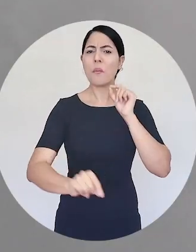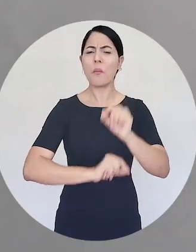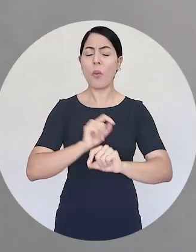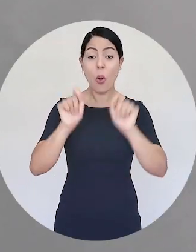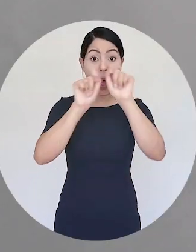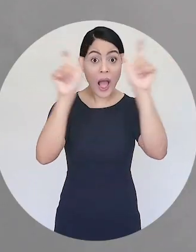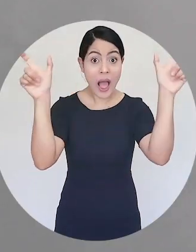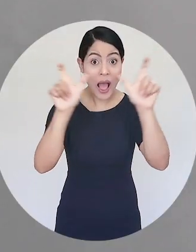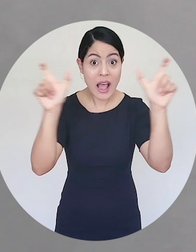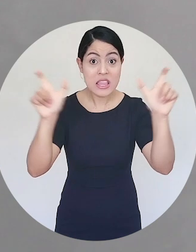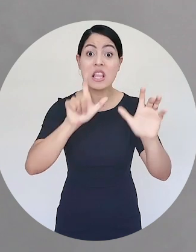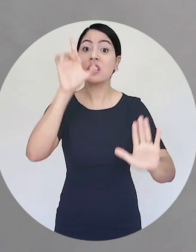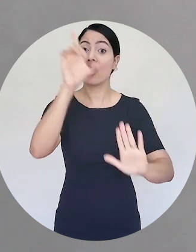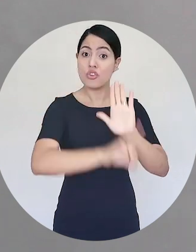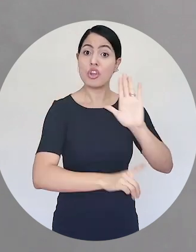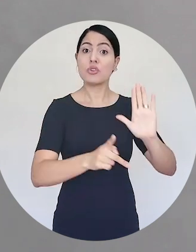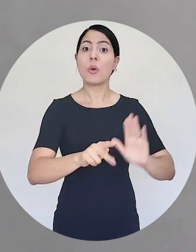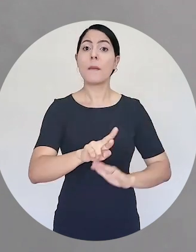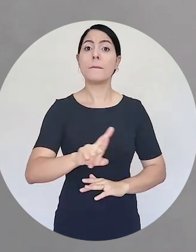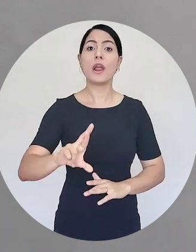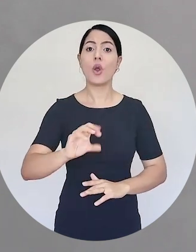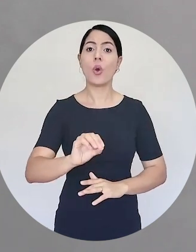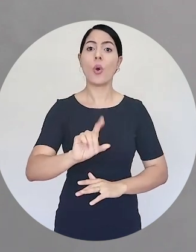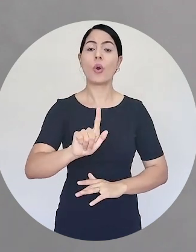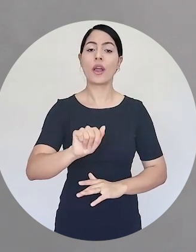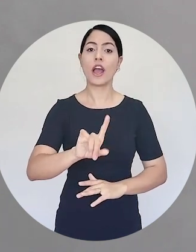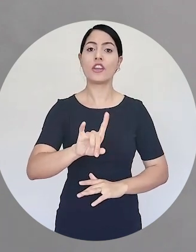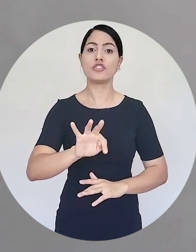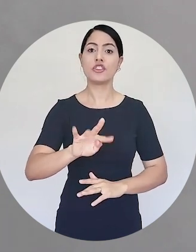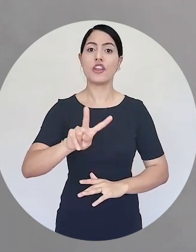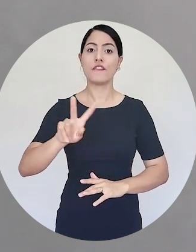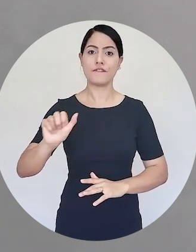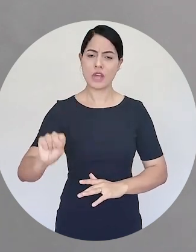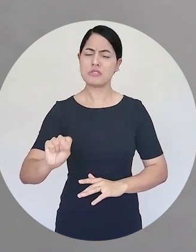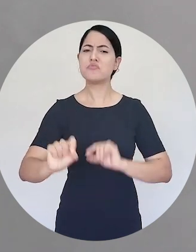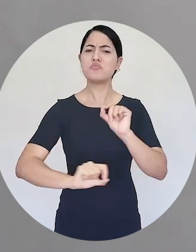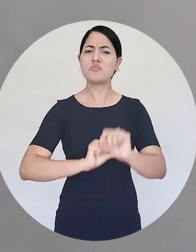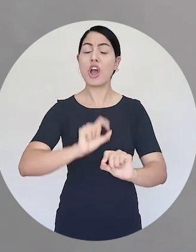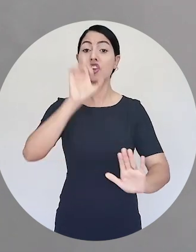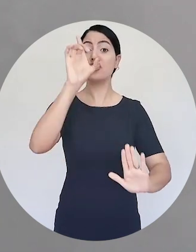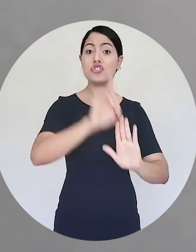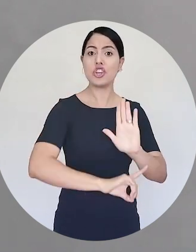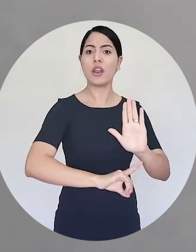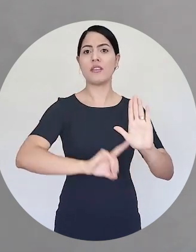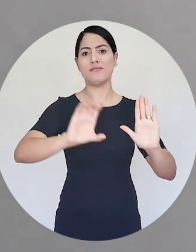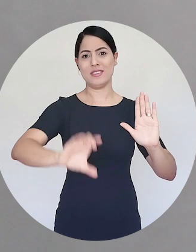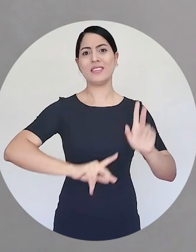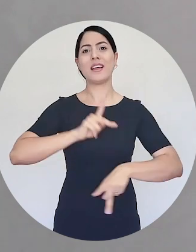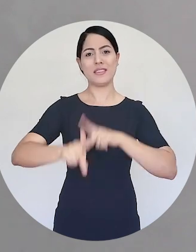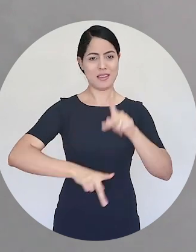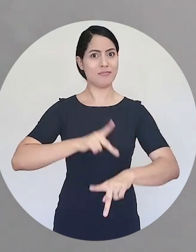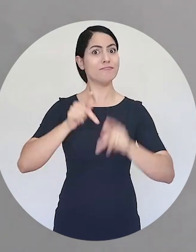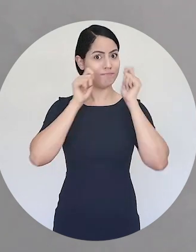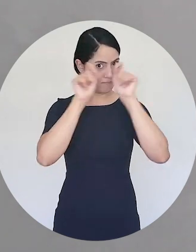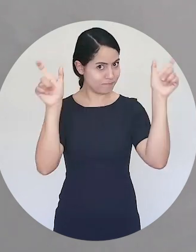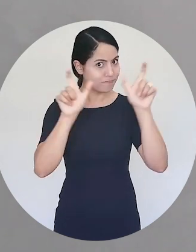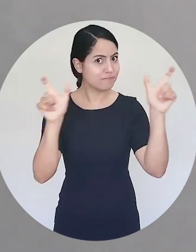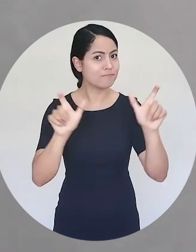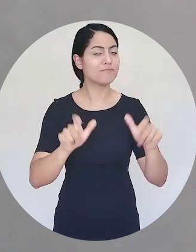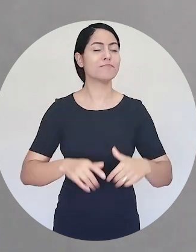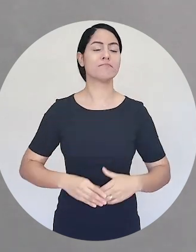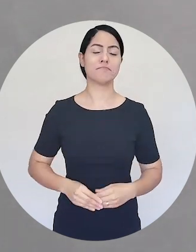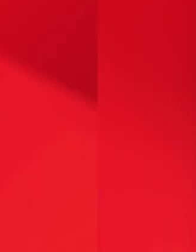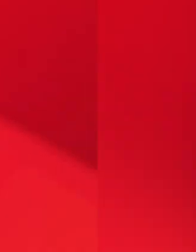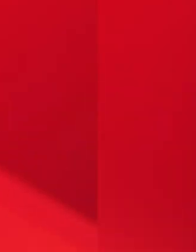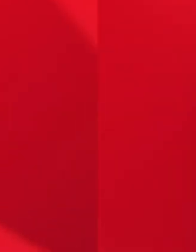é preciso chamar a atenção para a defesa das prerrogativas, que é a defesa dos direitos, a defesa